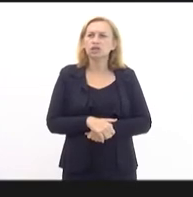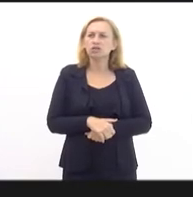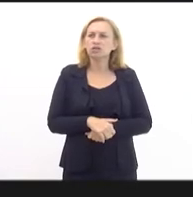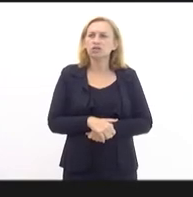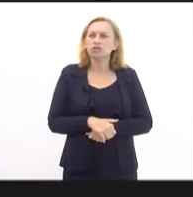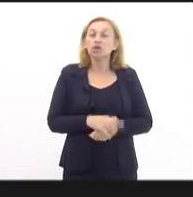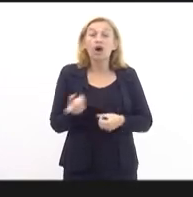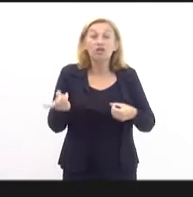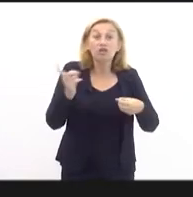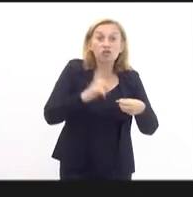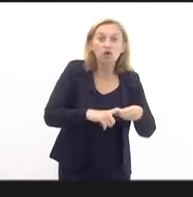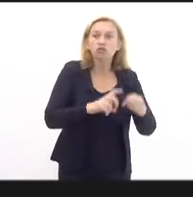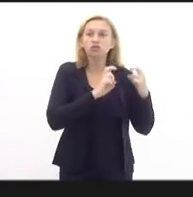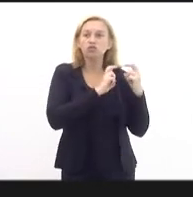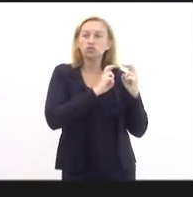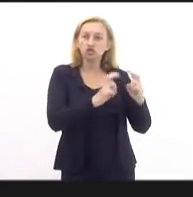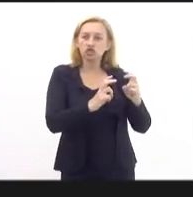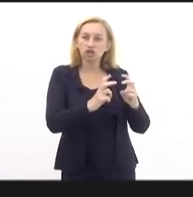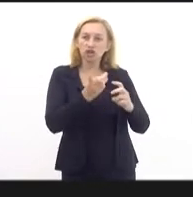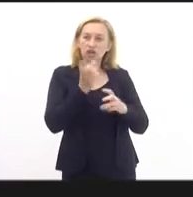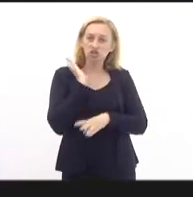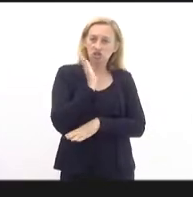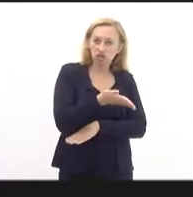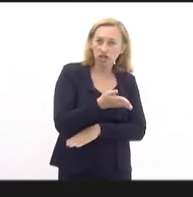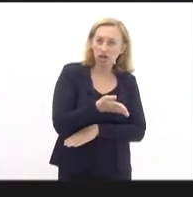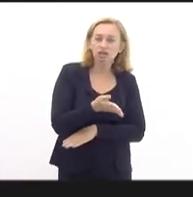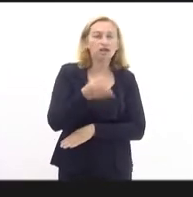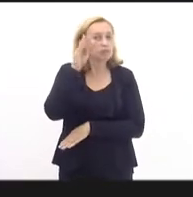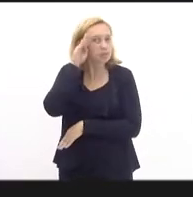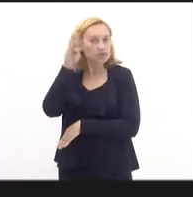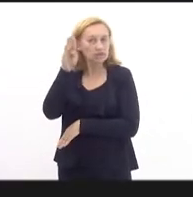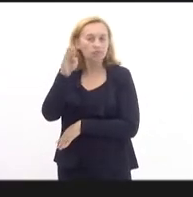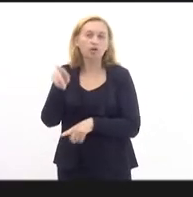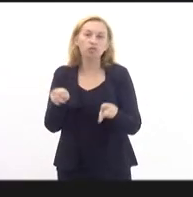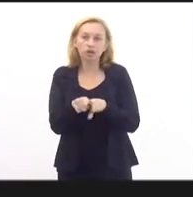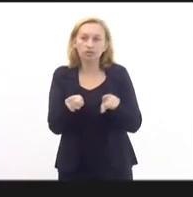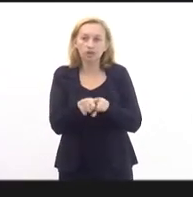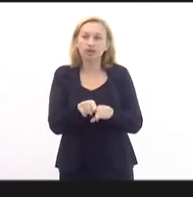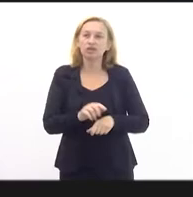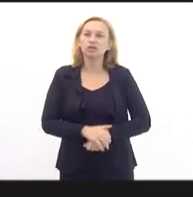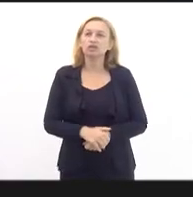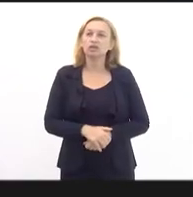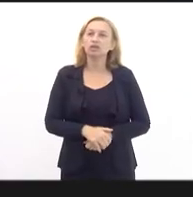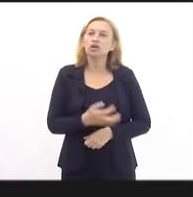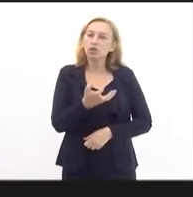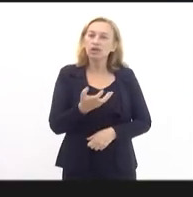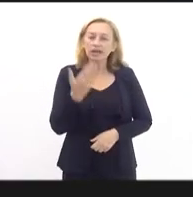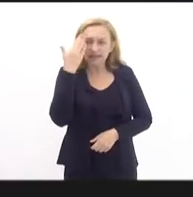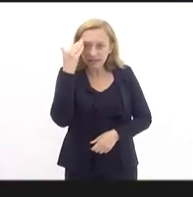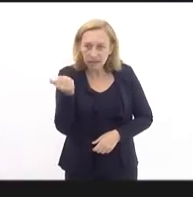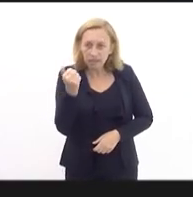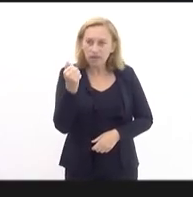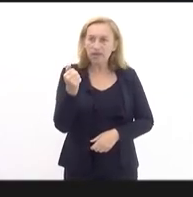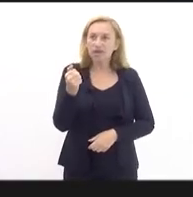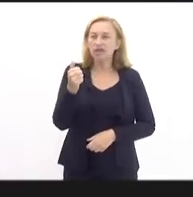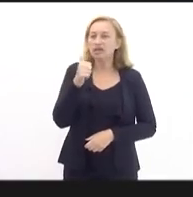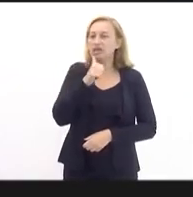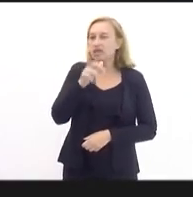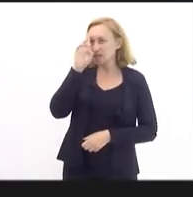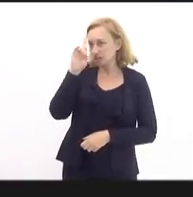o retorno desses serviços, que é fundamental também. Então, eu queria saber da senhora, se a